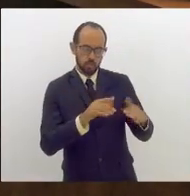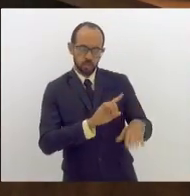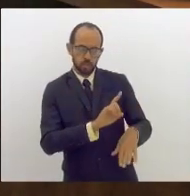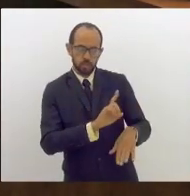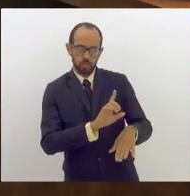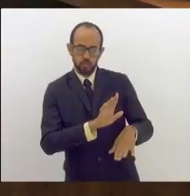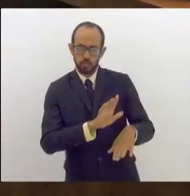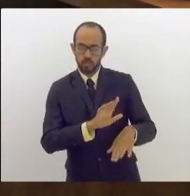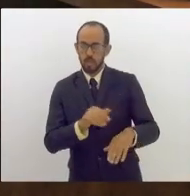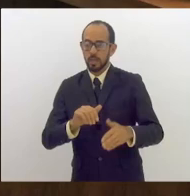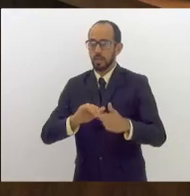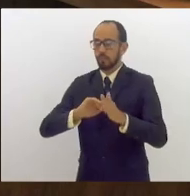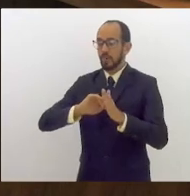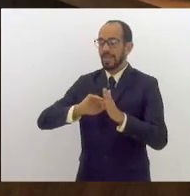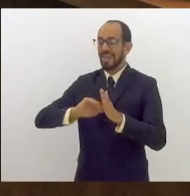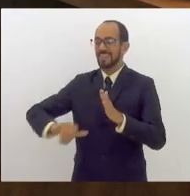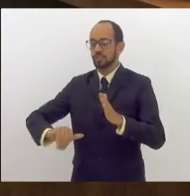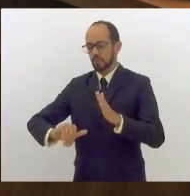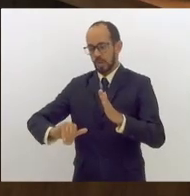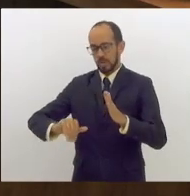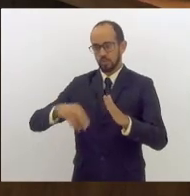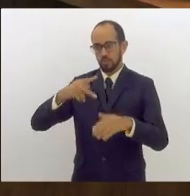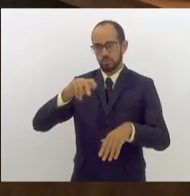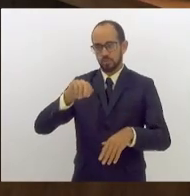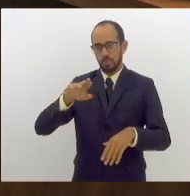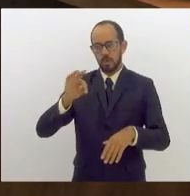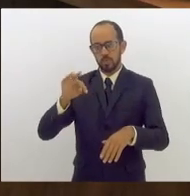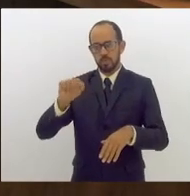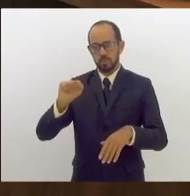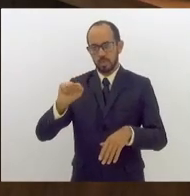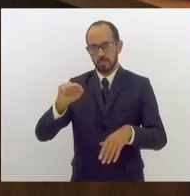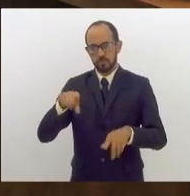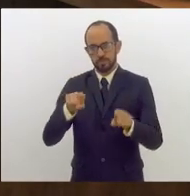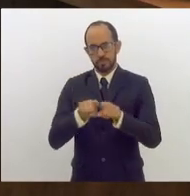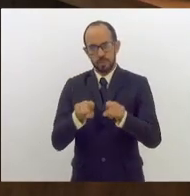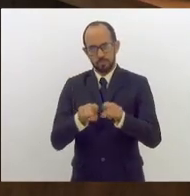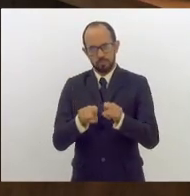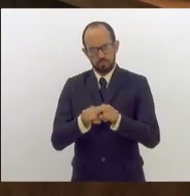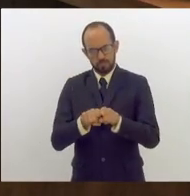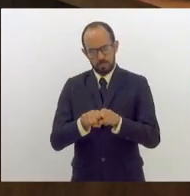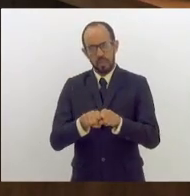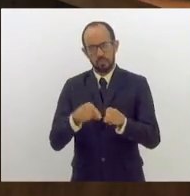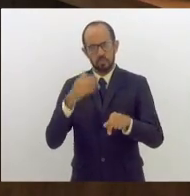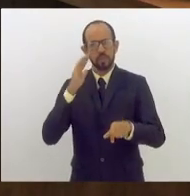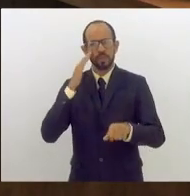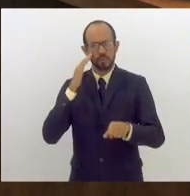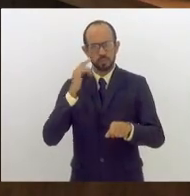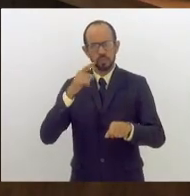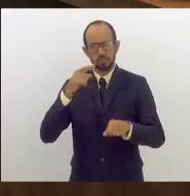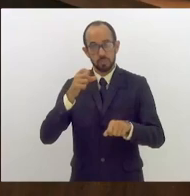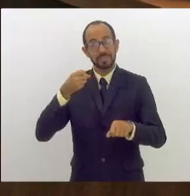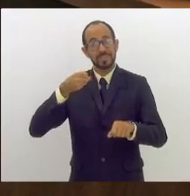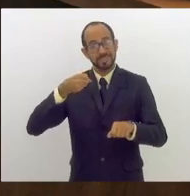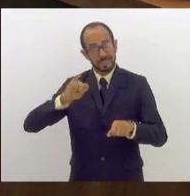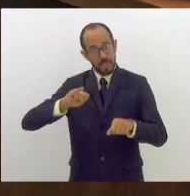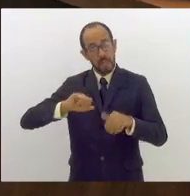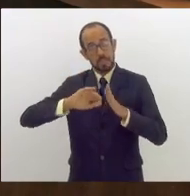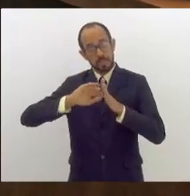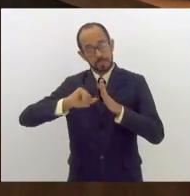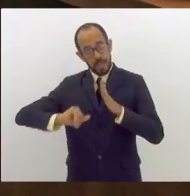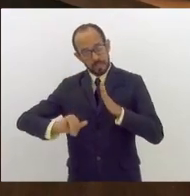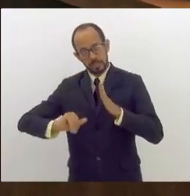ele saiu de pauta e também ficou subtendido que ele saindo de pauta